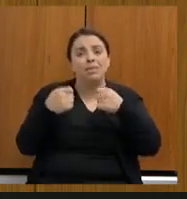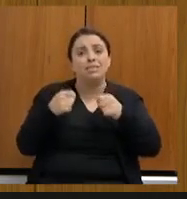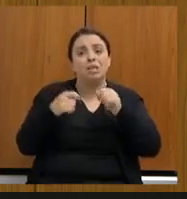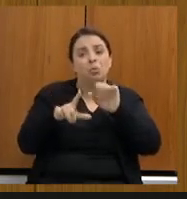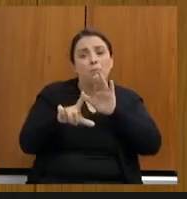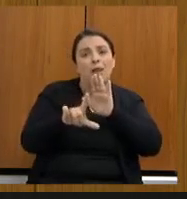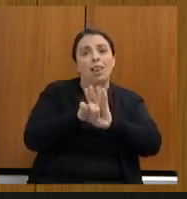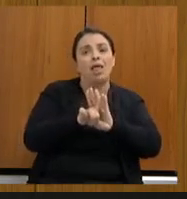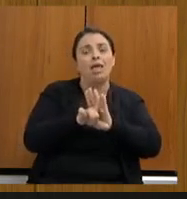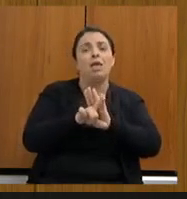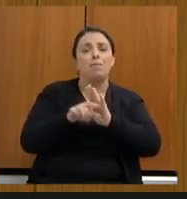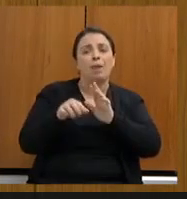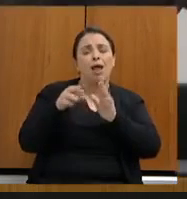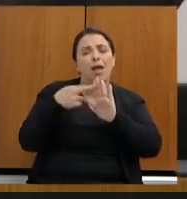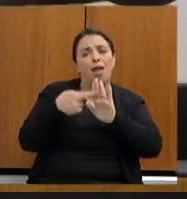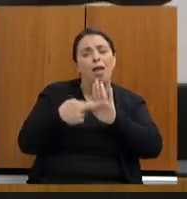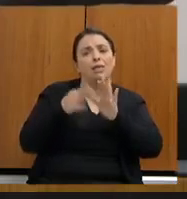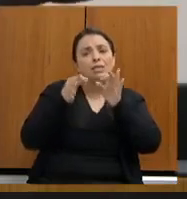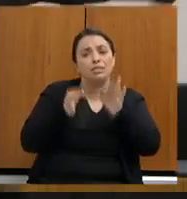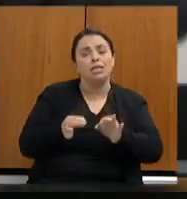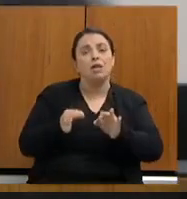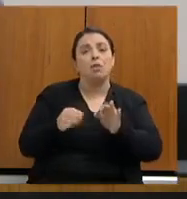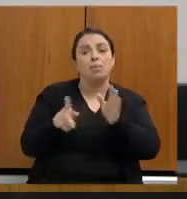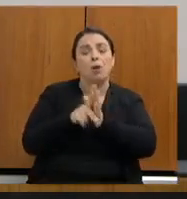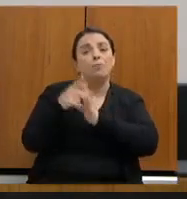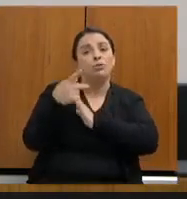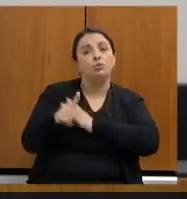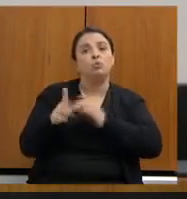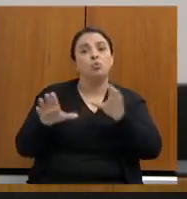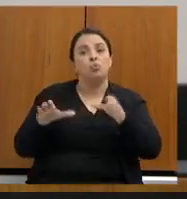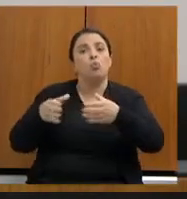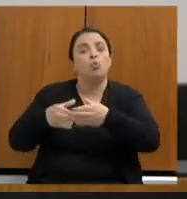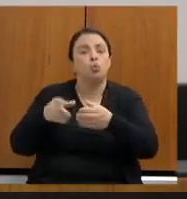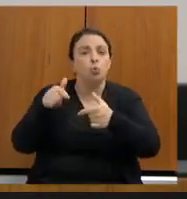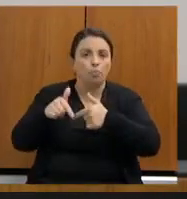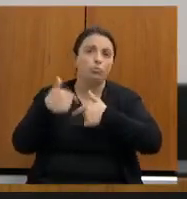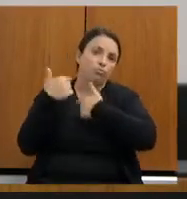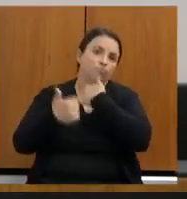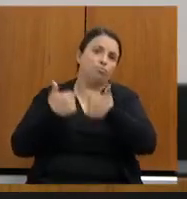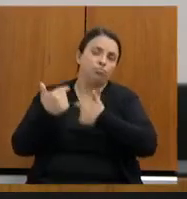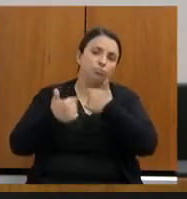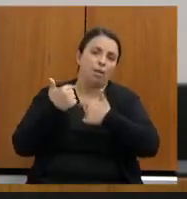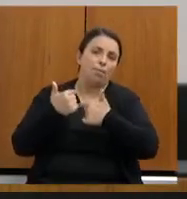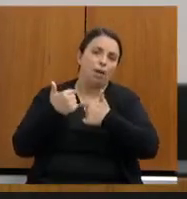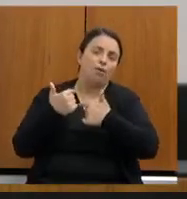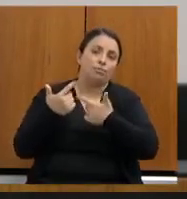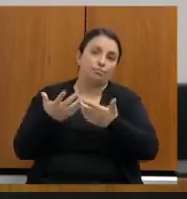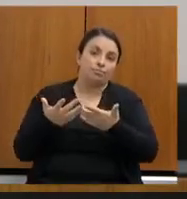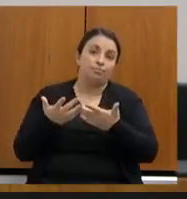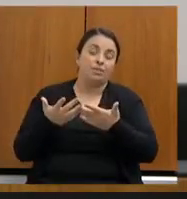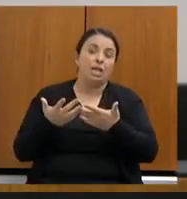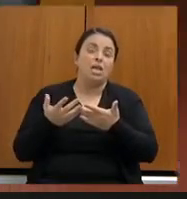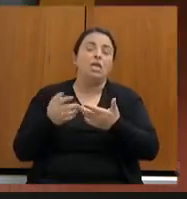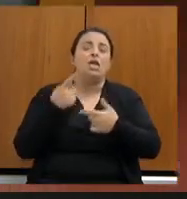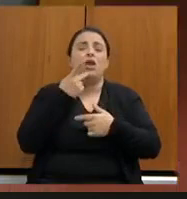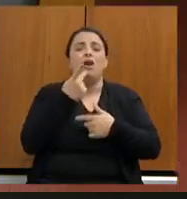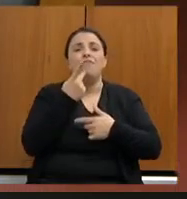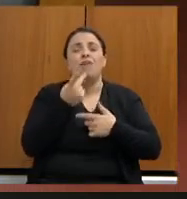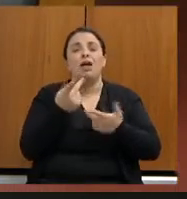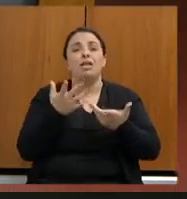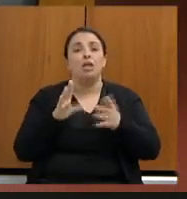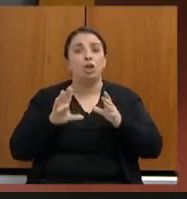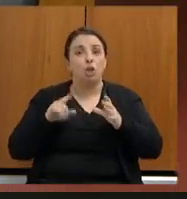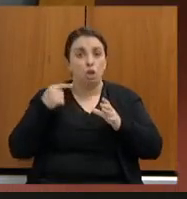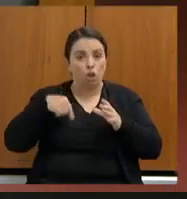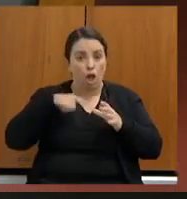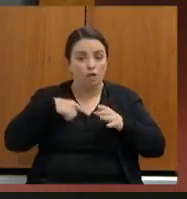com a chegada do secretário comentário aqui com o deputado não lembra É já adiantando o senhor o apreço EA